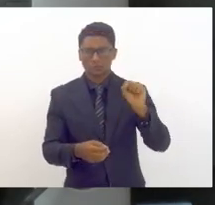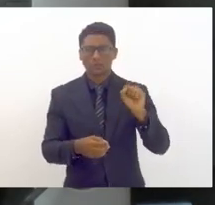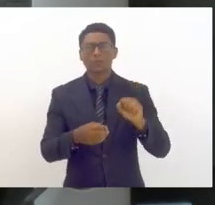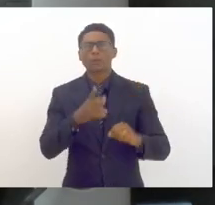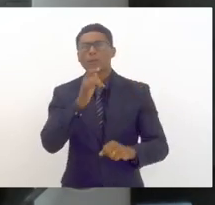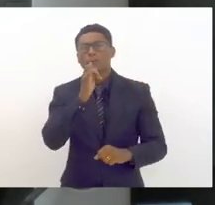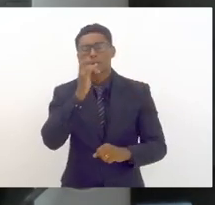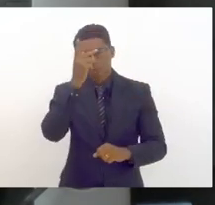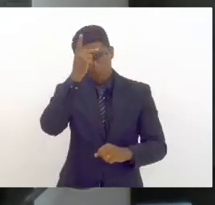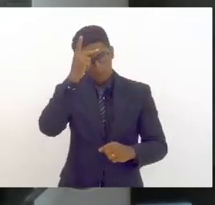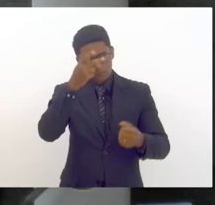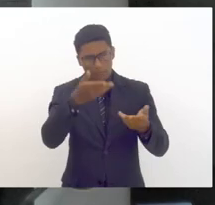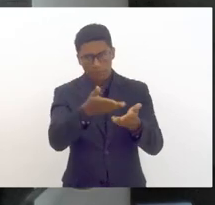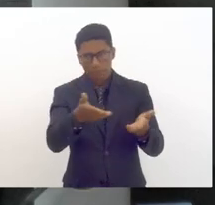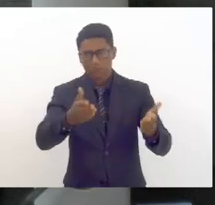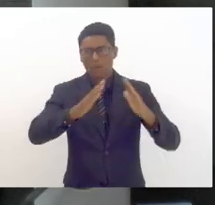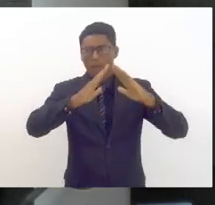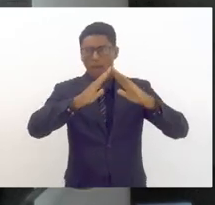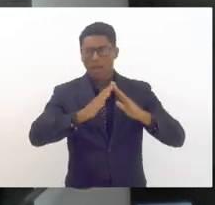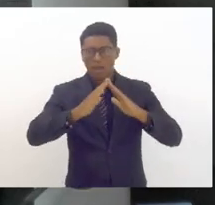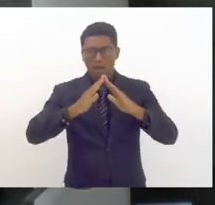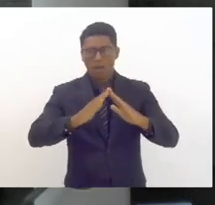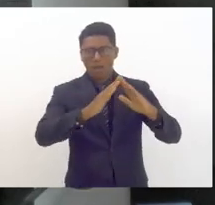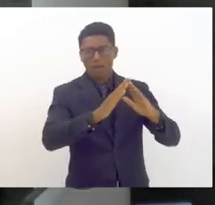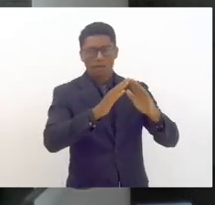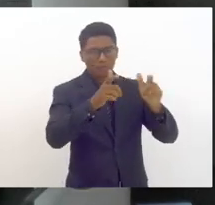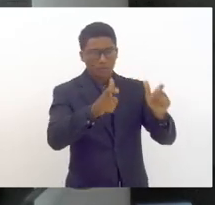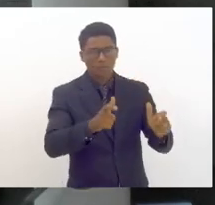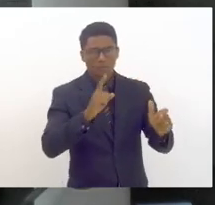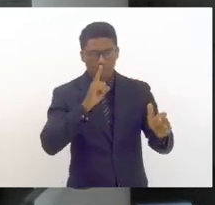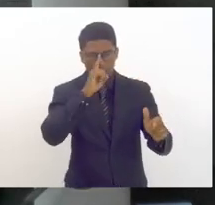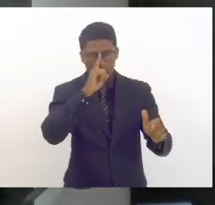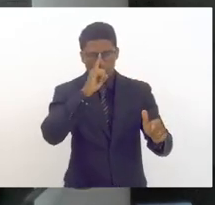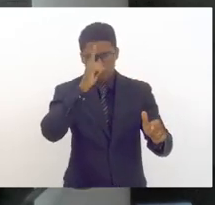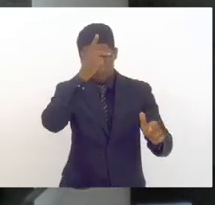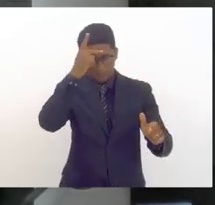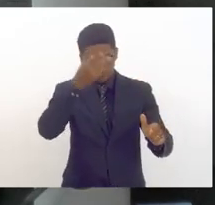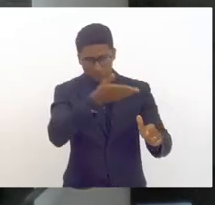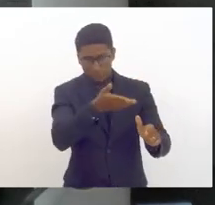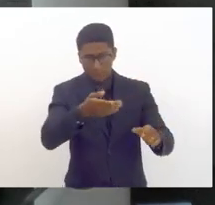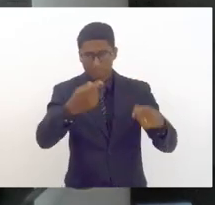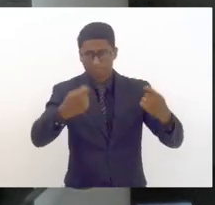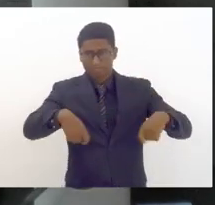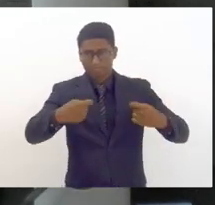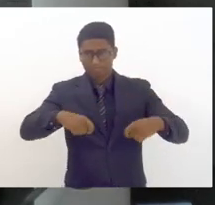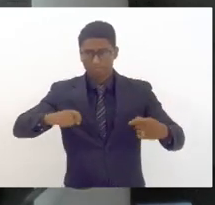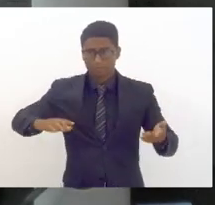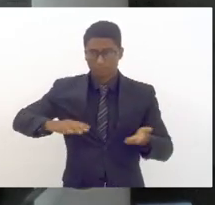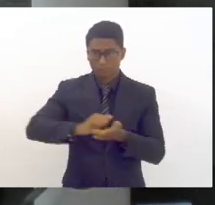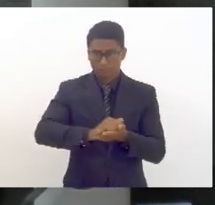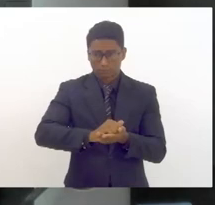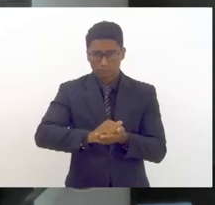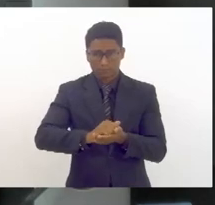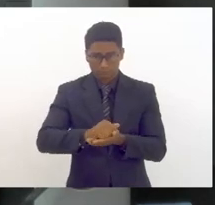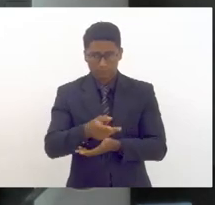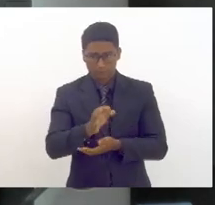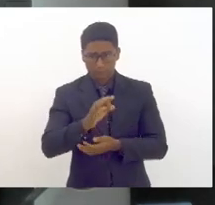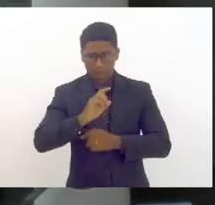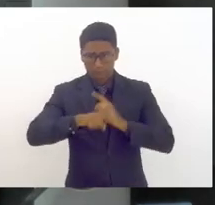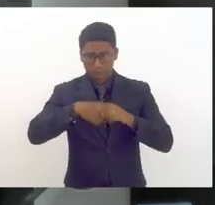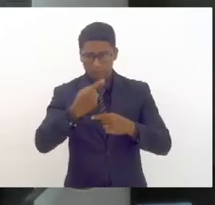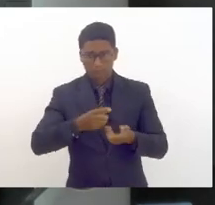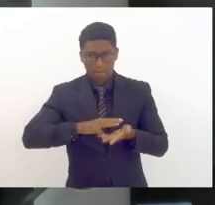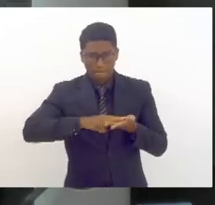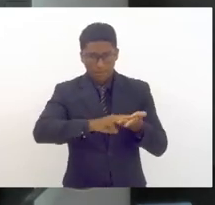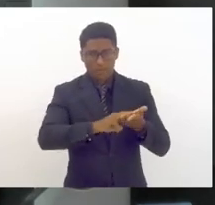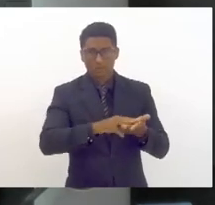de risco, o morador ele precisa estar cadastrado para ele receber esse SMS, a